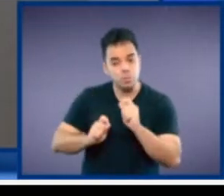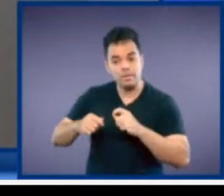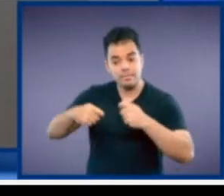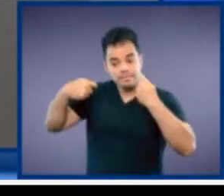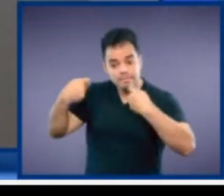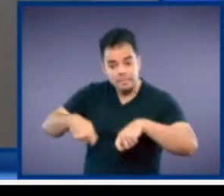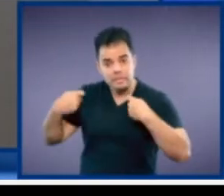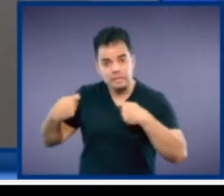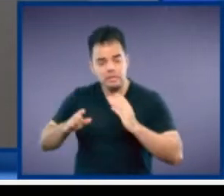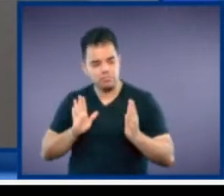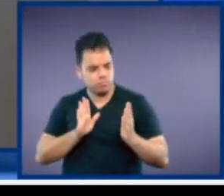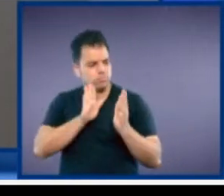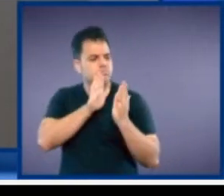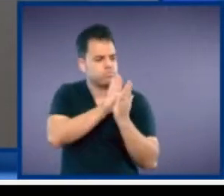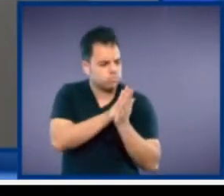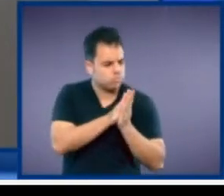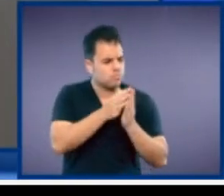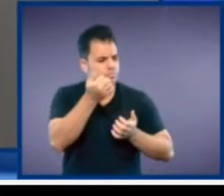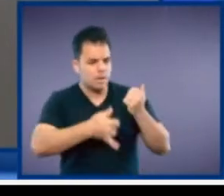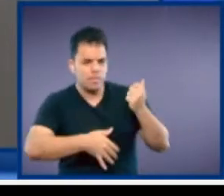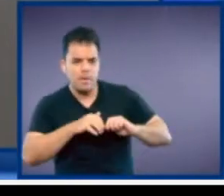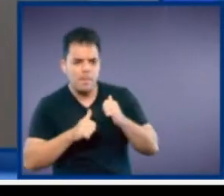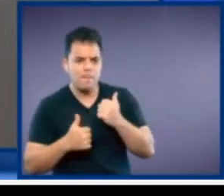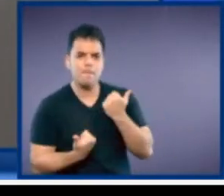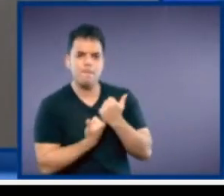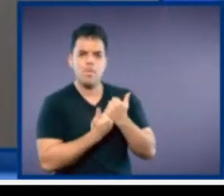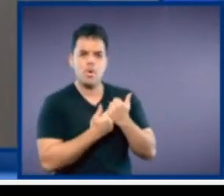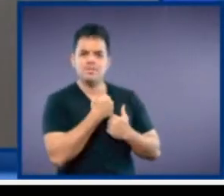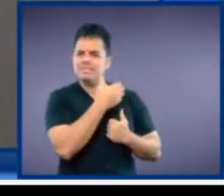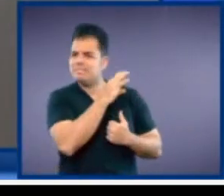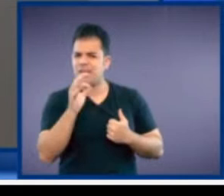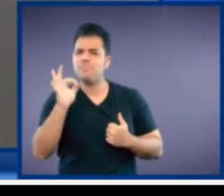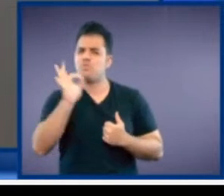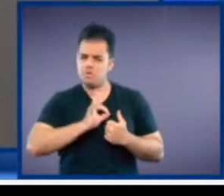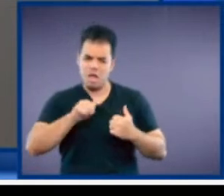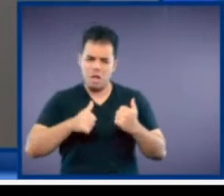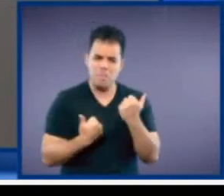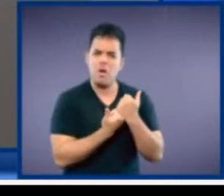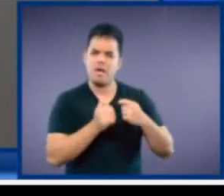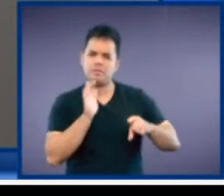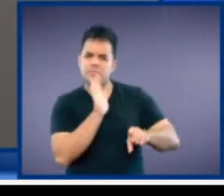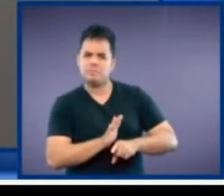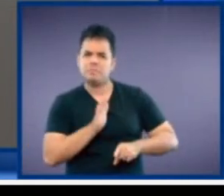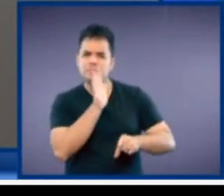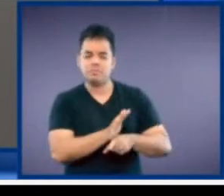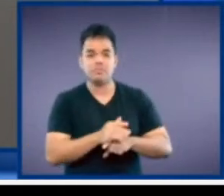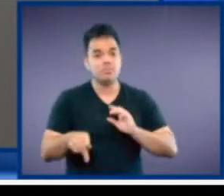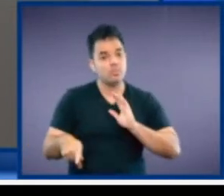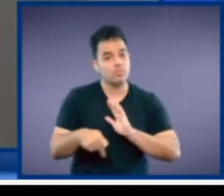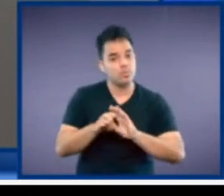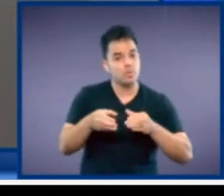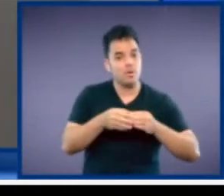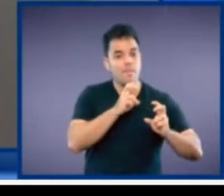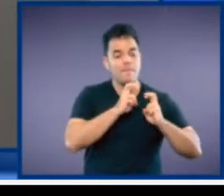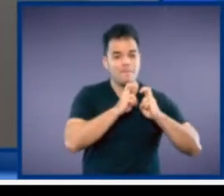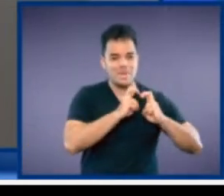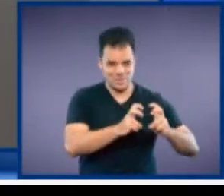ele nos dá 100% de apoio. Aí me parece que, nesse caso do metrô, foi isso que aconteceu.